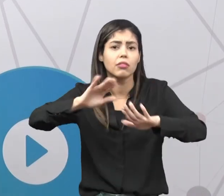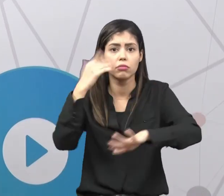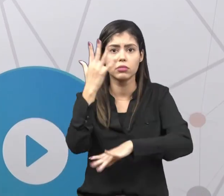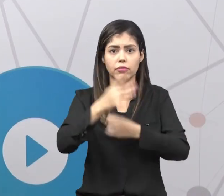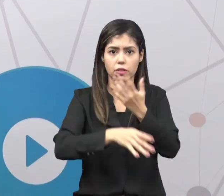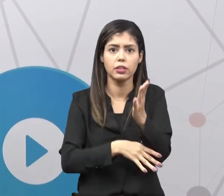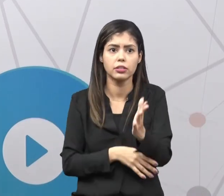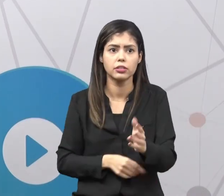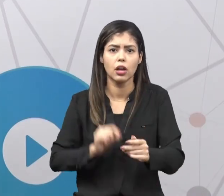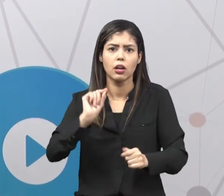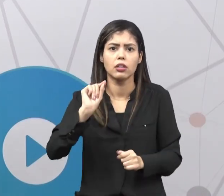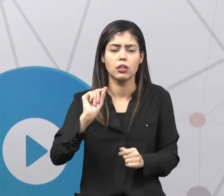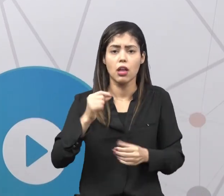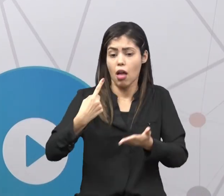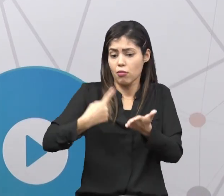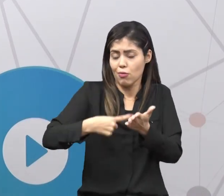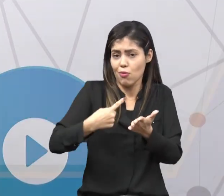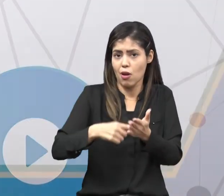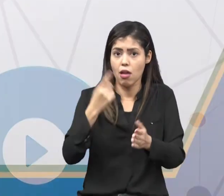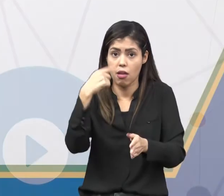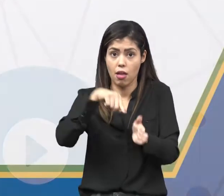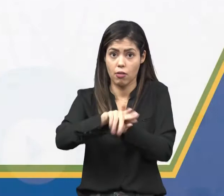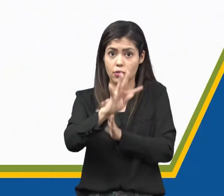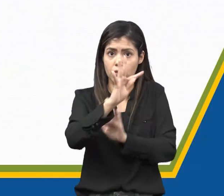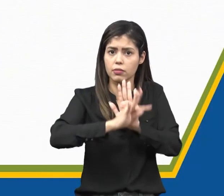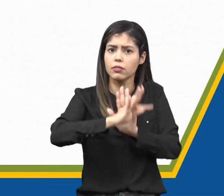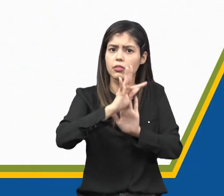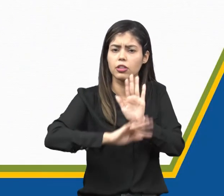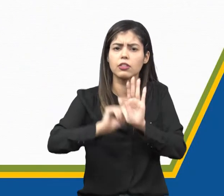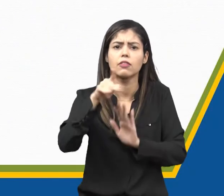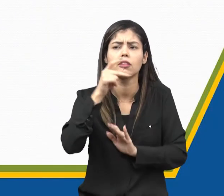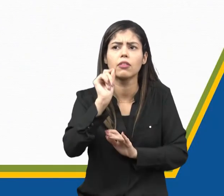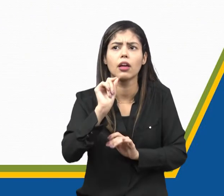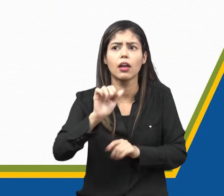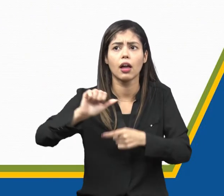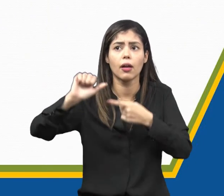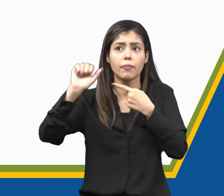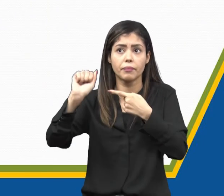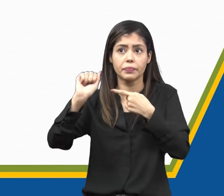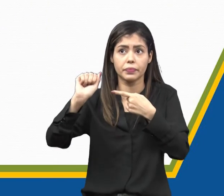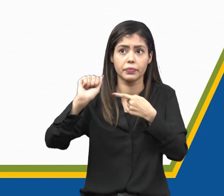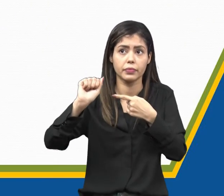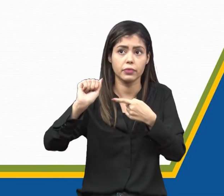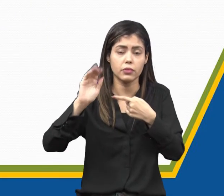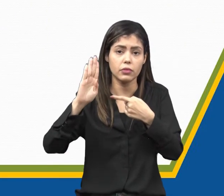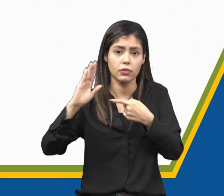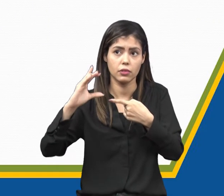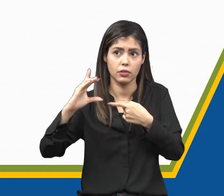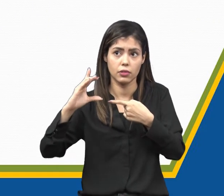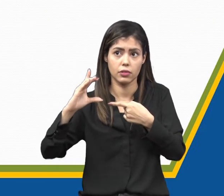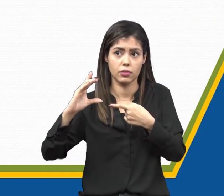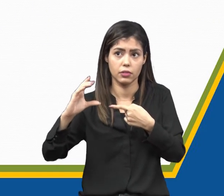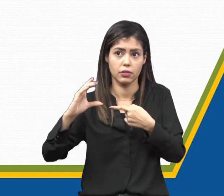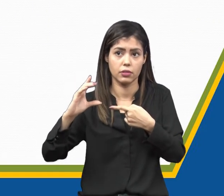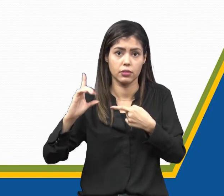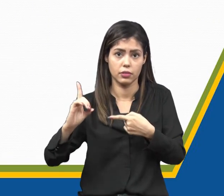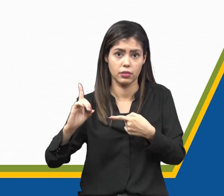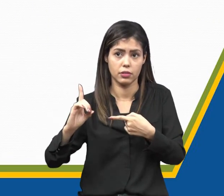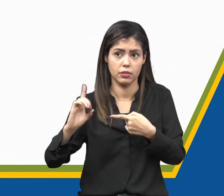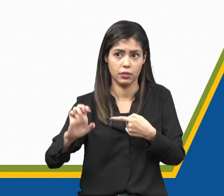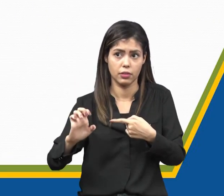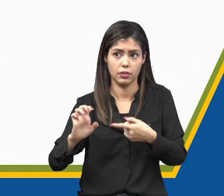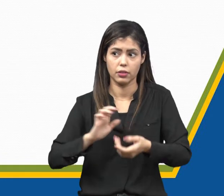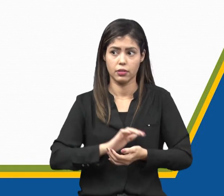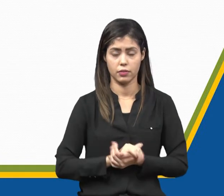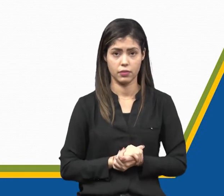das florestas. Então, de acordo com esse pequeno texto, nós temos a alternativa A, a alternativa B e a alternativa C e